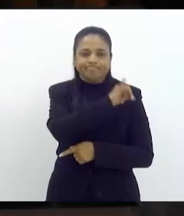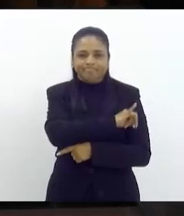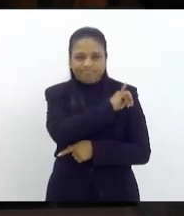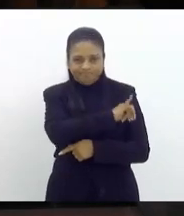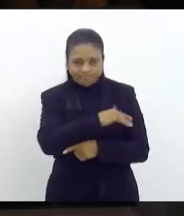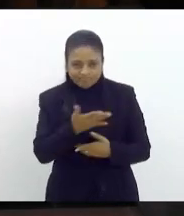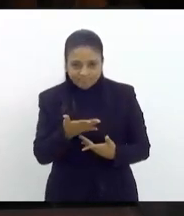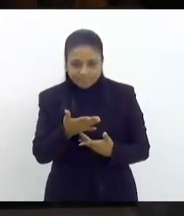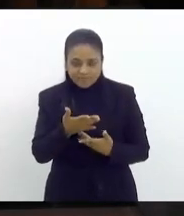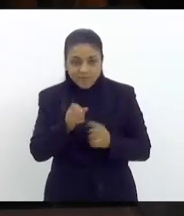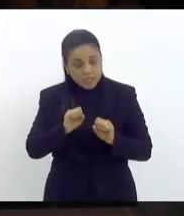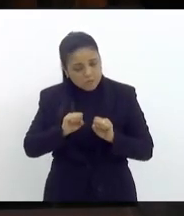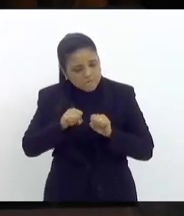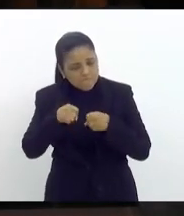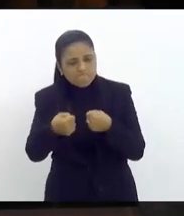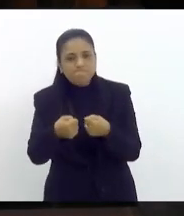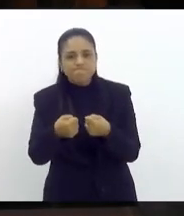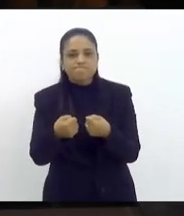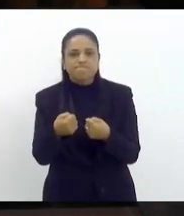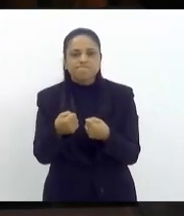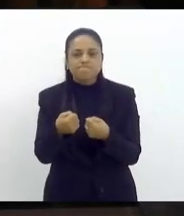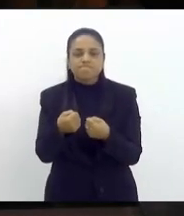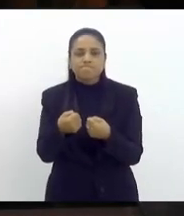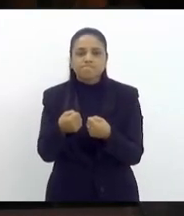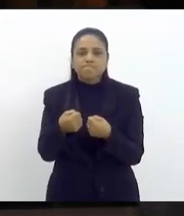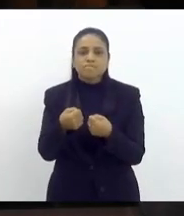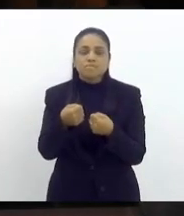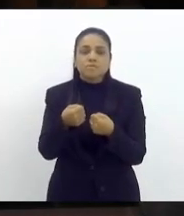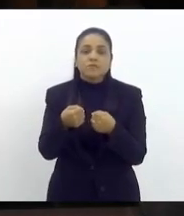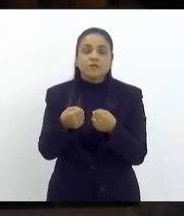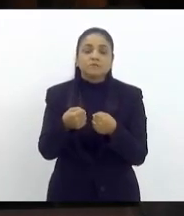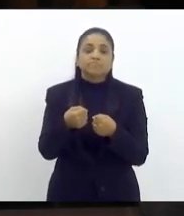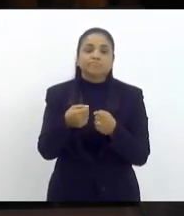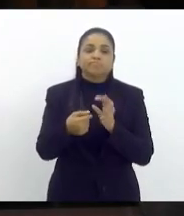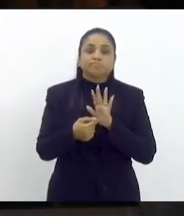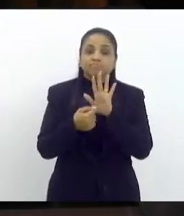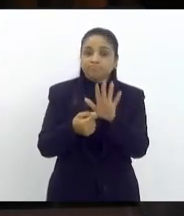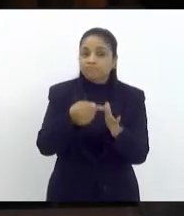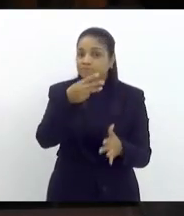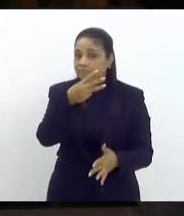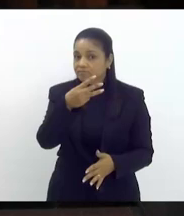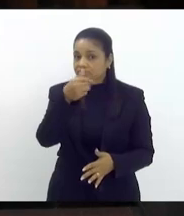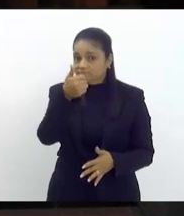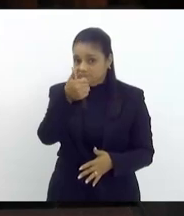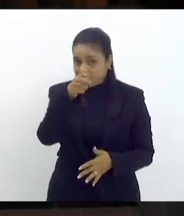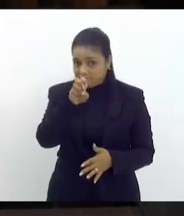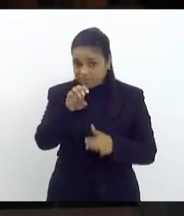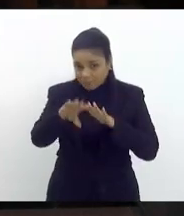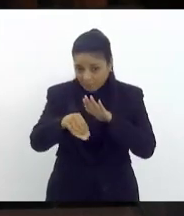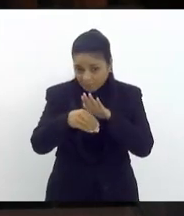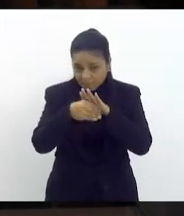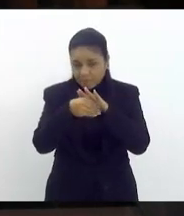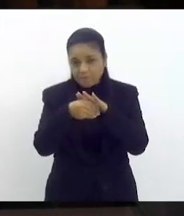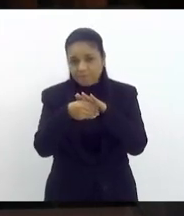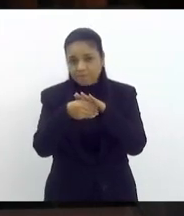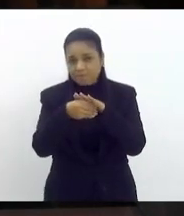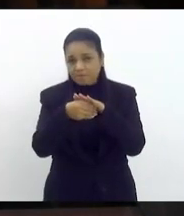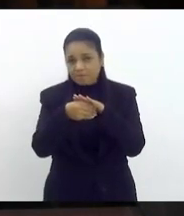esse é um esforço que a gente tem feito eu destaquei a emenda 315 porque ela é uma emenda